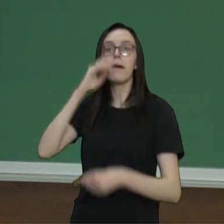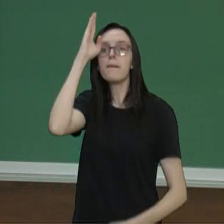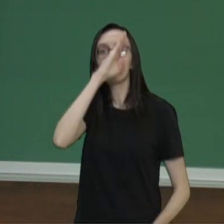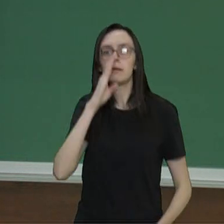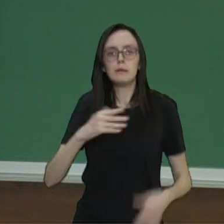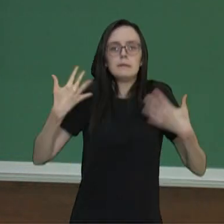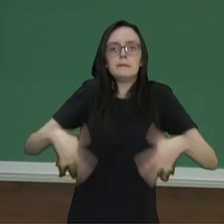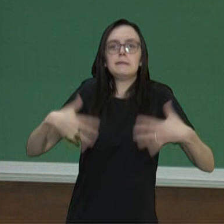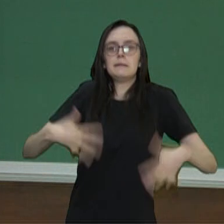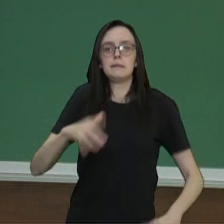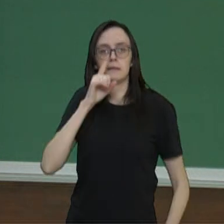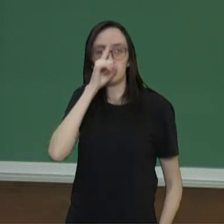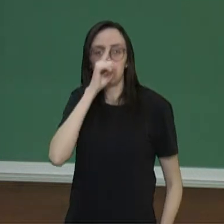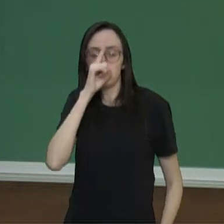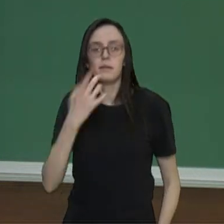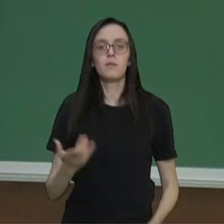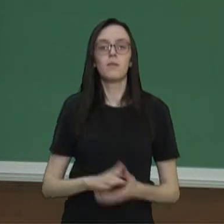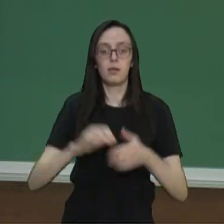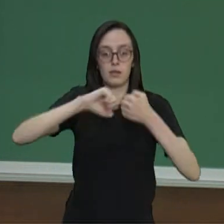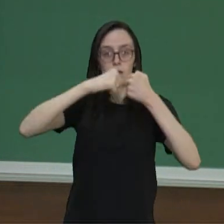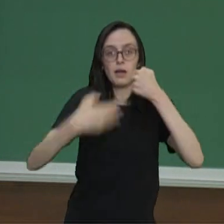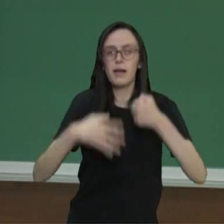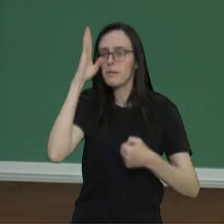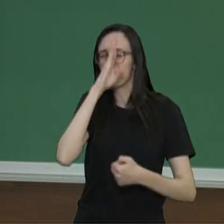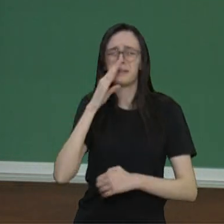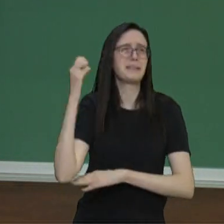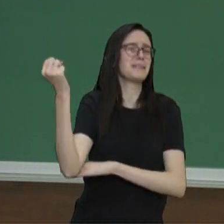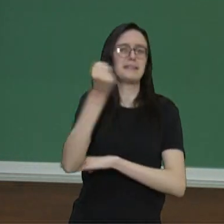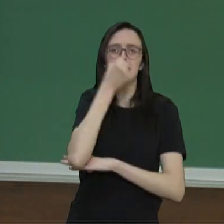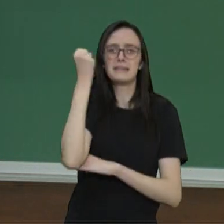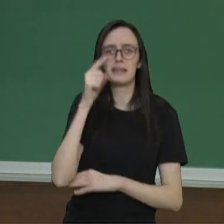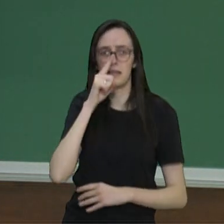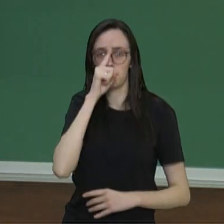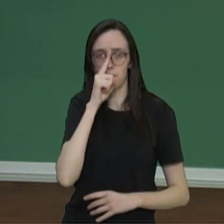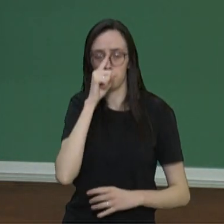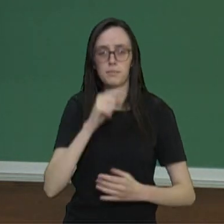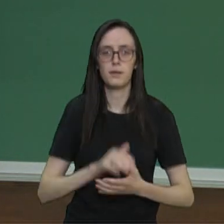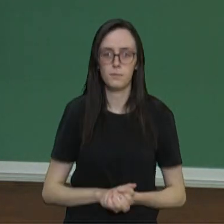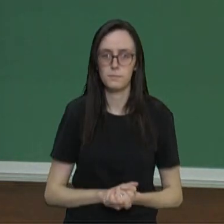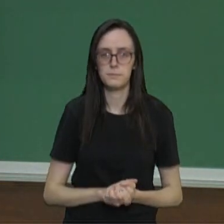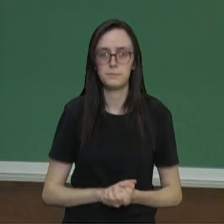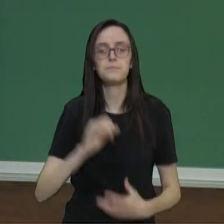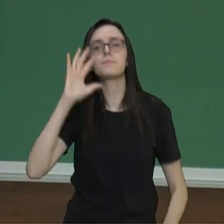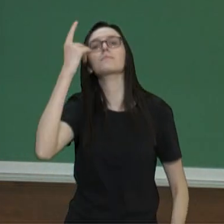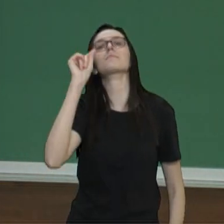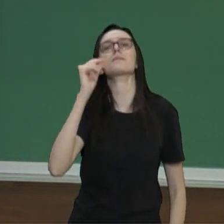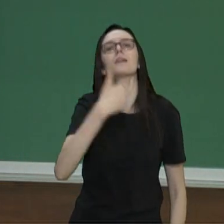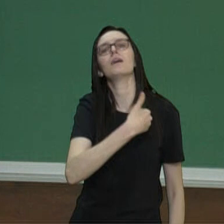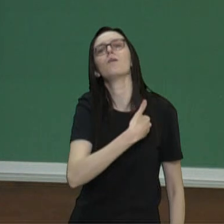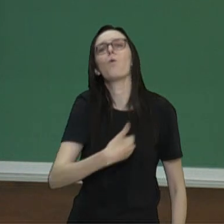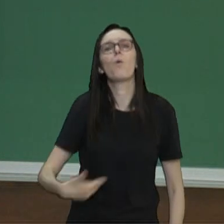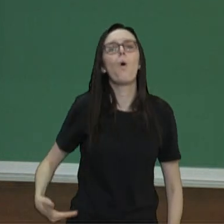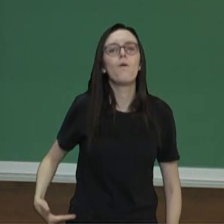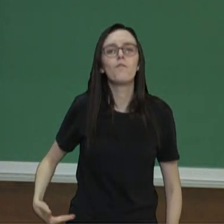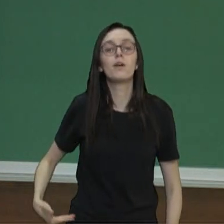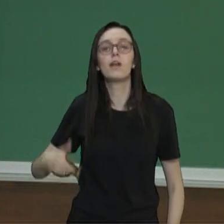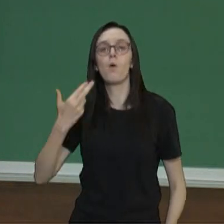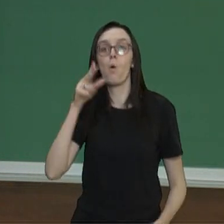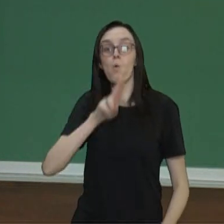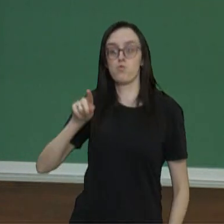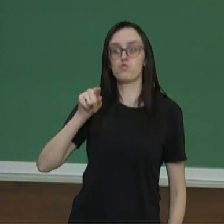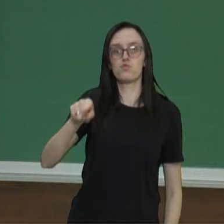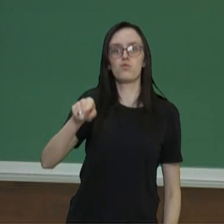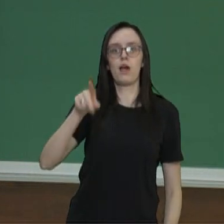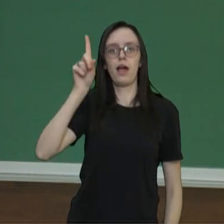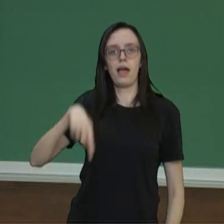corria perigo, a democracia no Brasil corria um grave perigo. Então, o governo usou essa ameaça